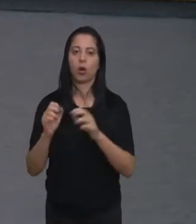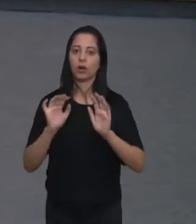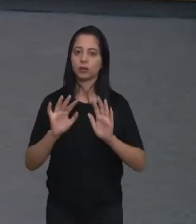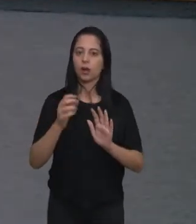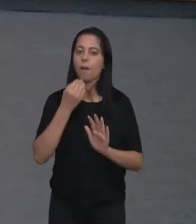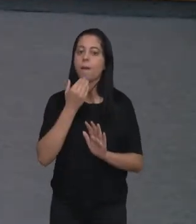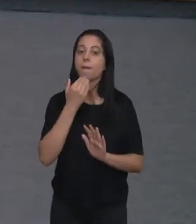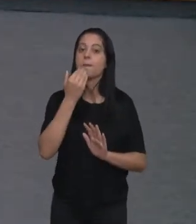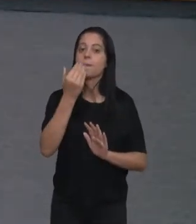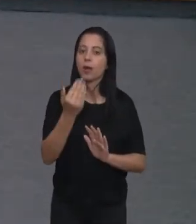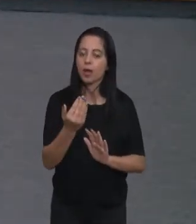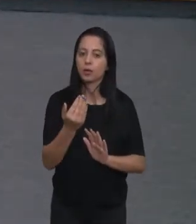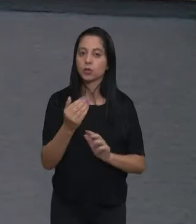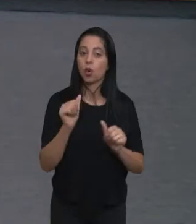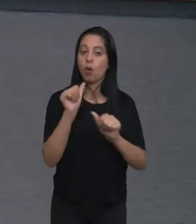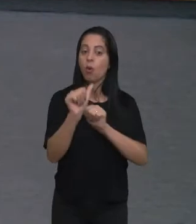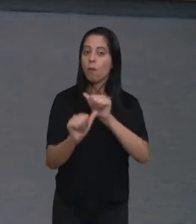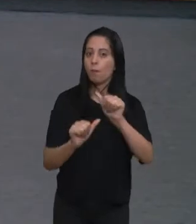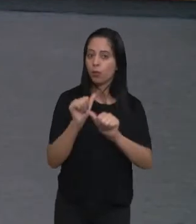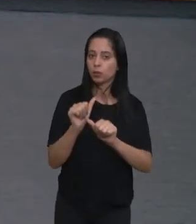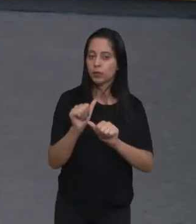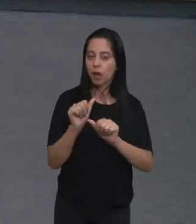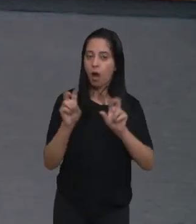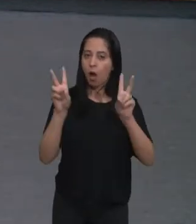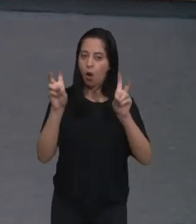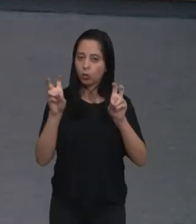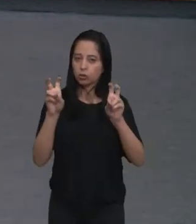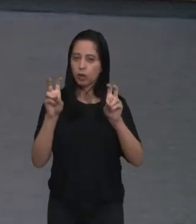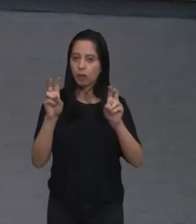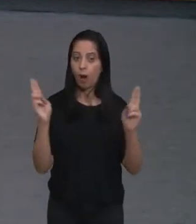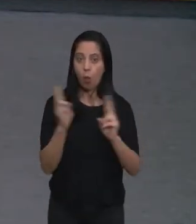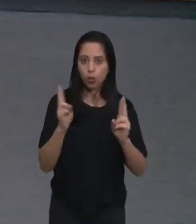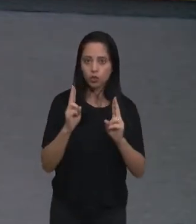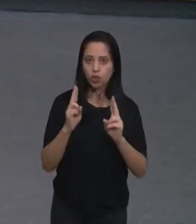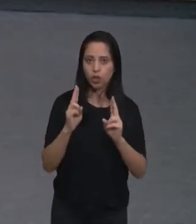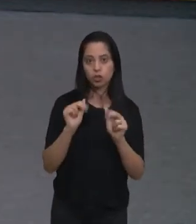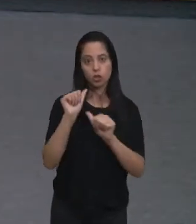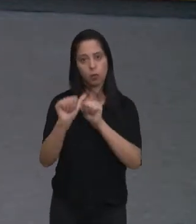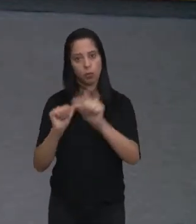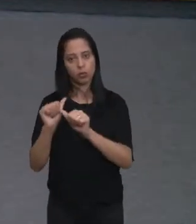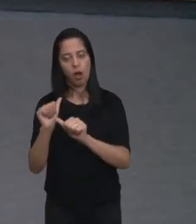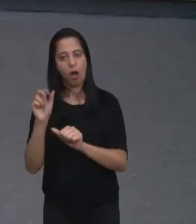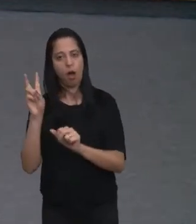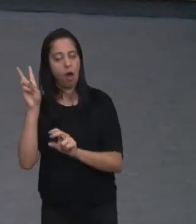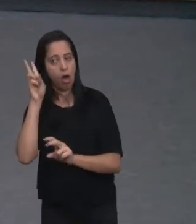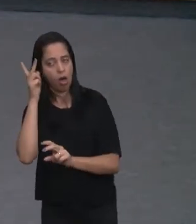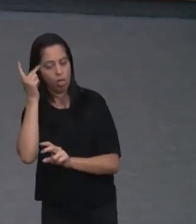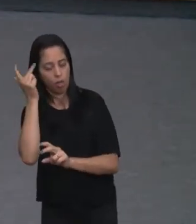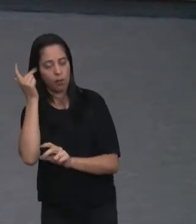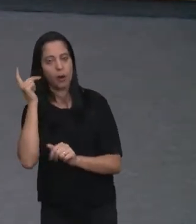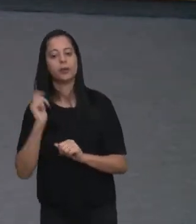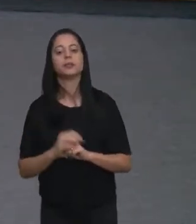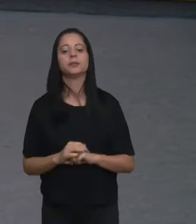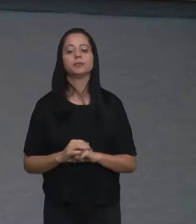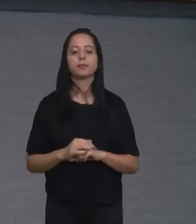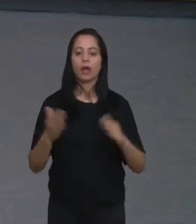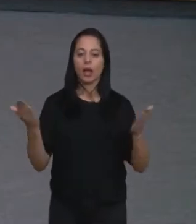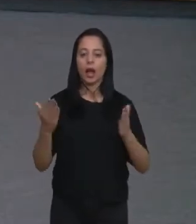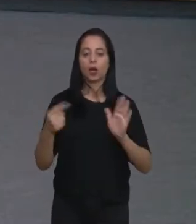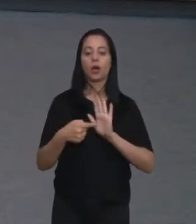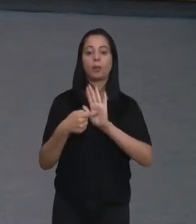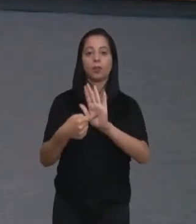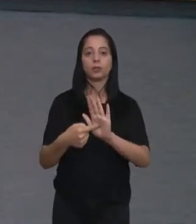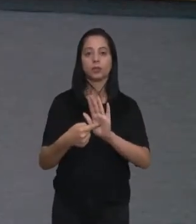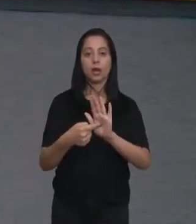essa questão do rito do pedido. E quero registrar, e quero que vai passando aqui, por favor, a minha apresentação